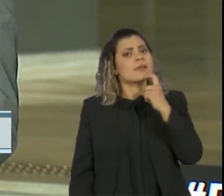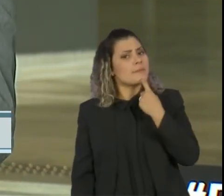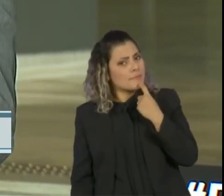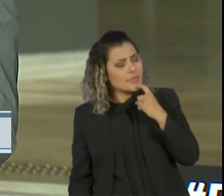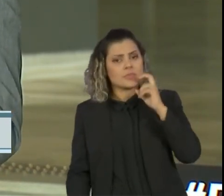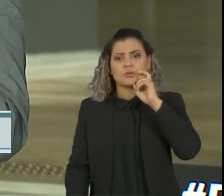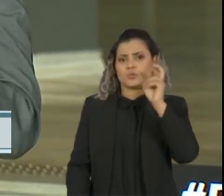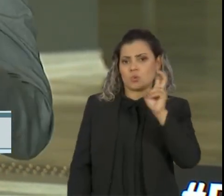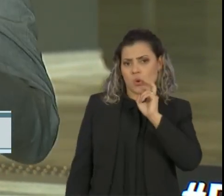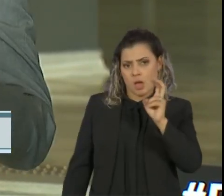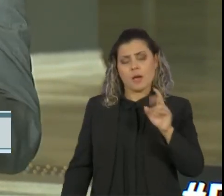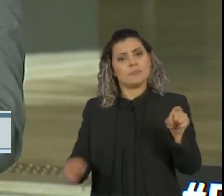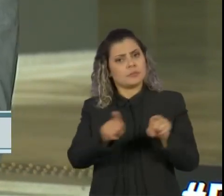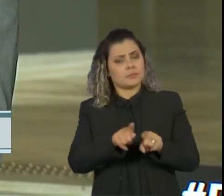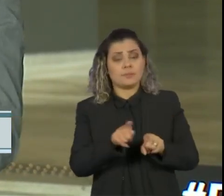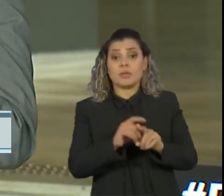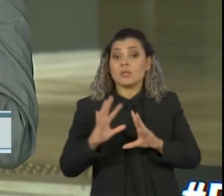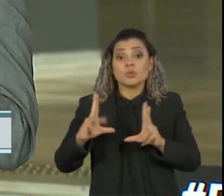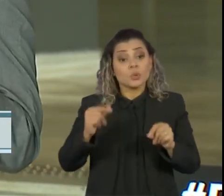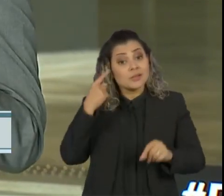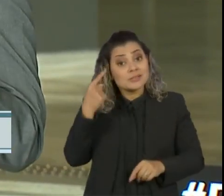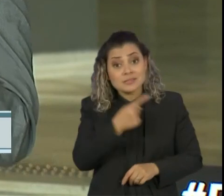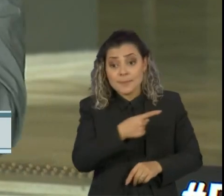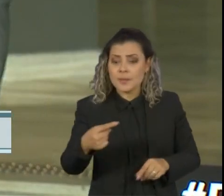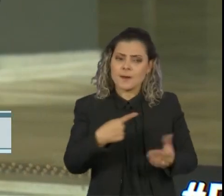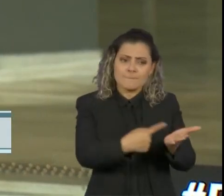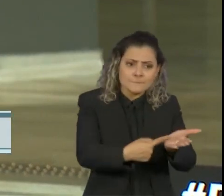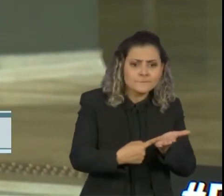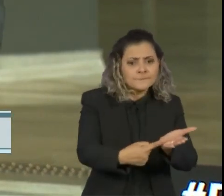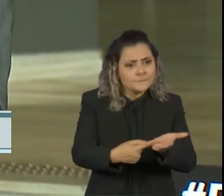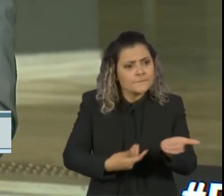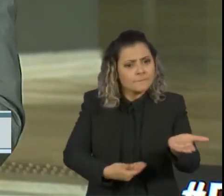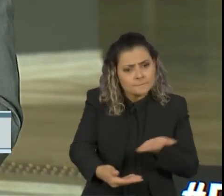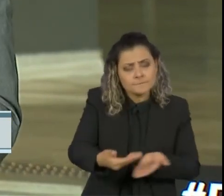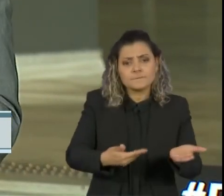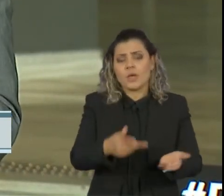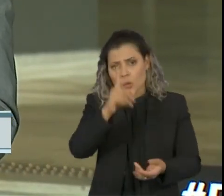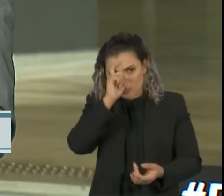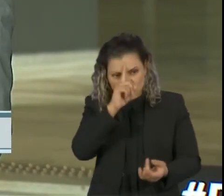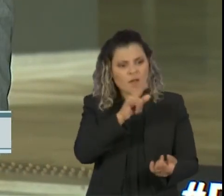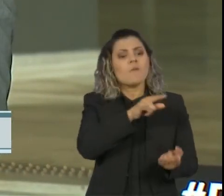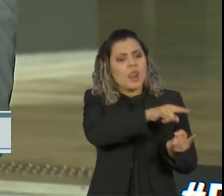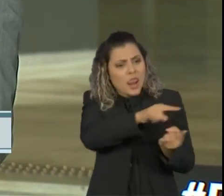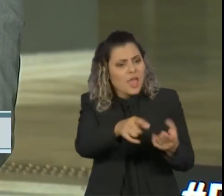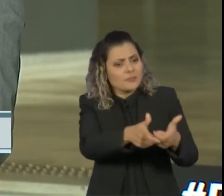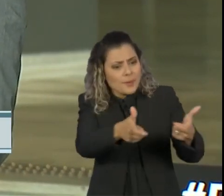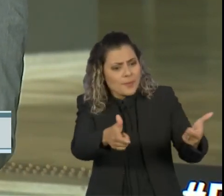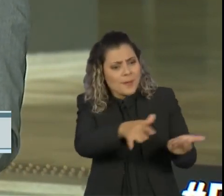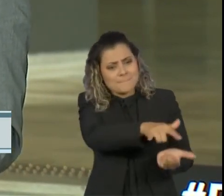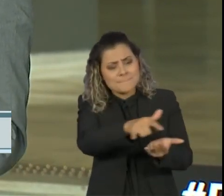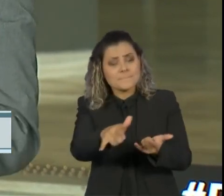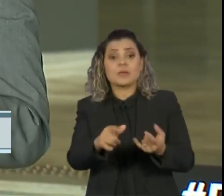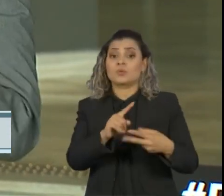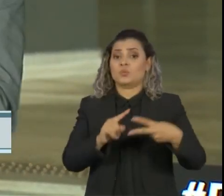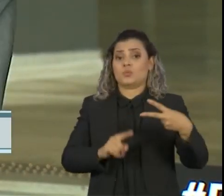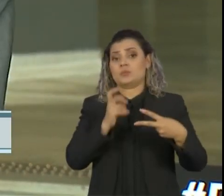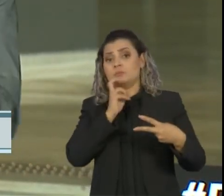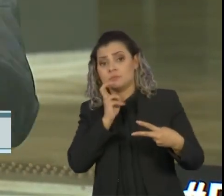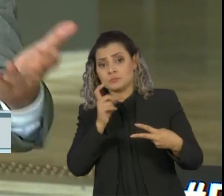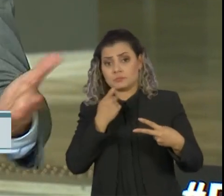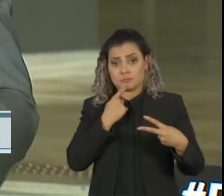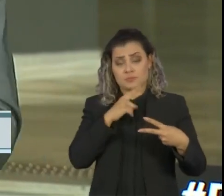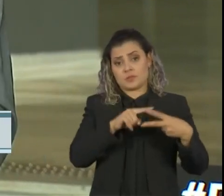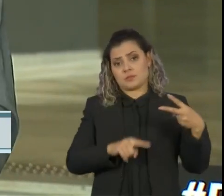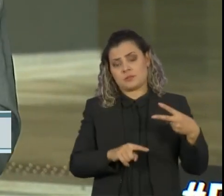quanto de Sorocaba. Essa semana toda nós avançamos aumentando a capacidade hospitalar das duas cidades e das duas regiões e